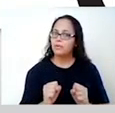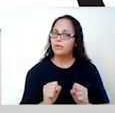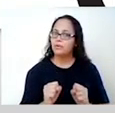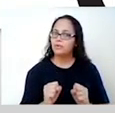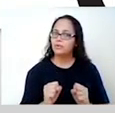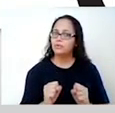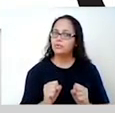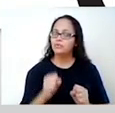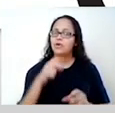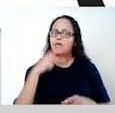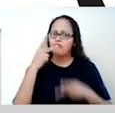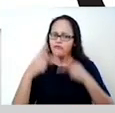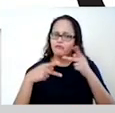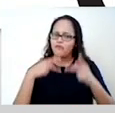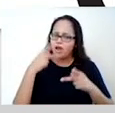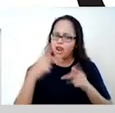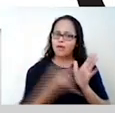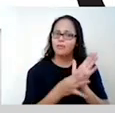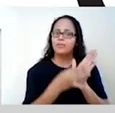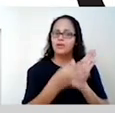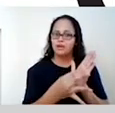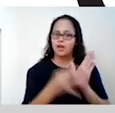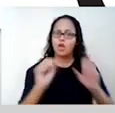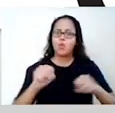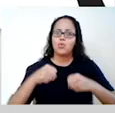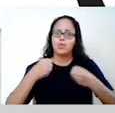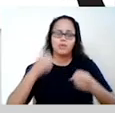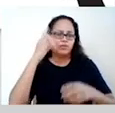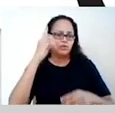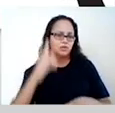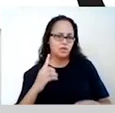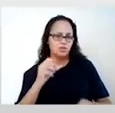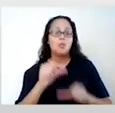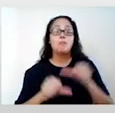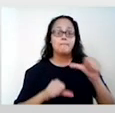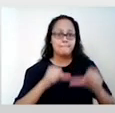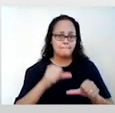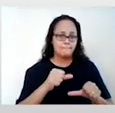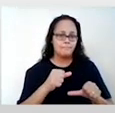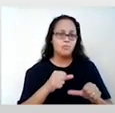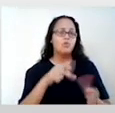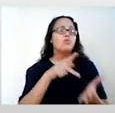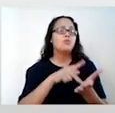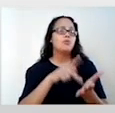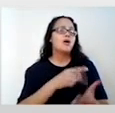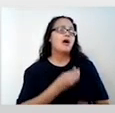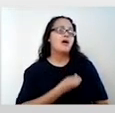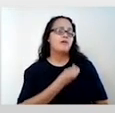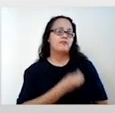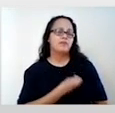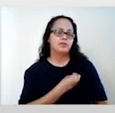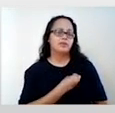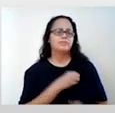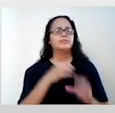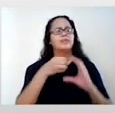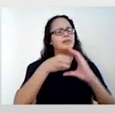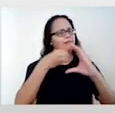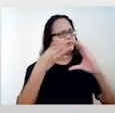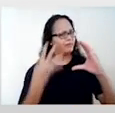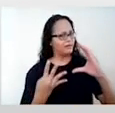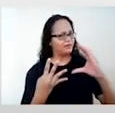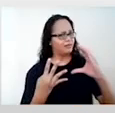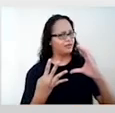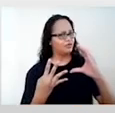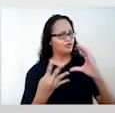minha opinião, lutar pelo meu direito, eu consigo mudar a realidade. Quais são as características, então, de um texto